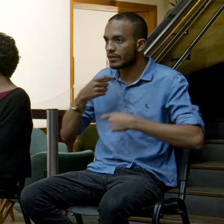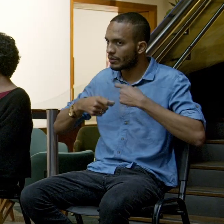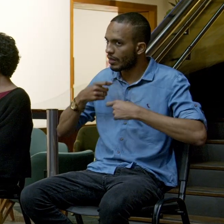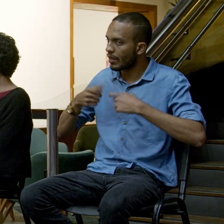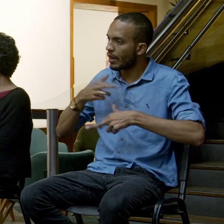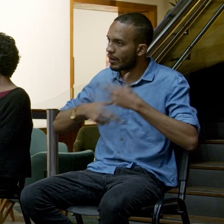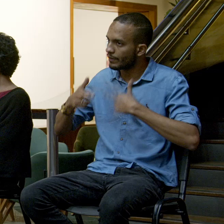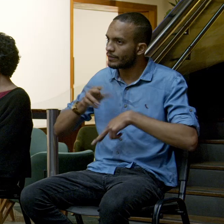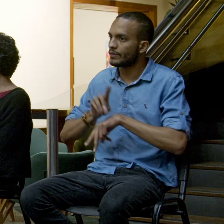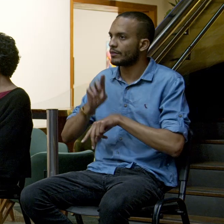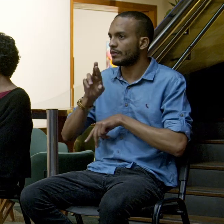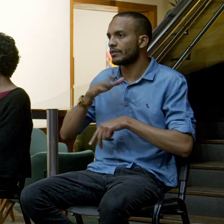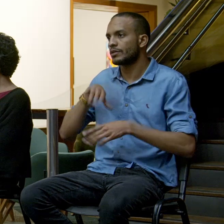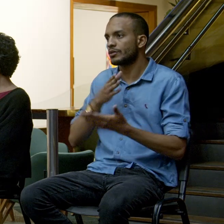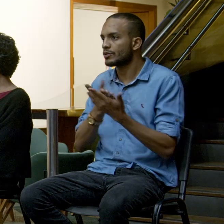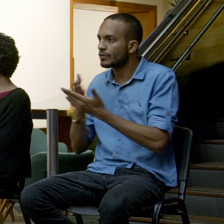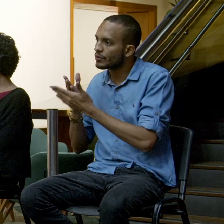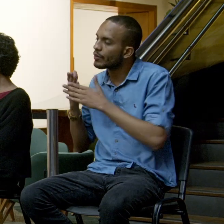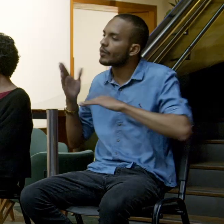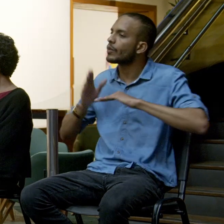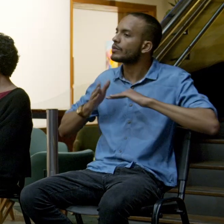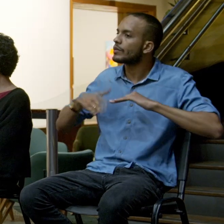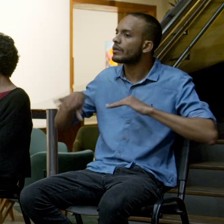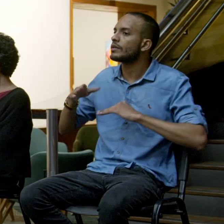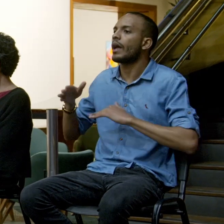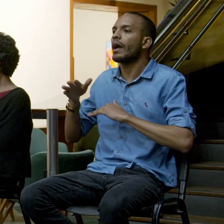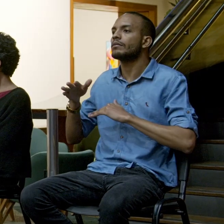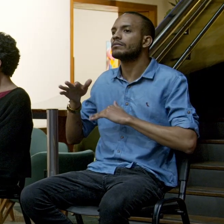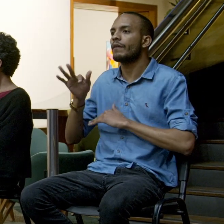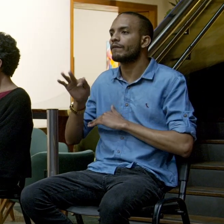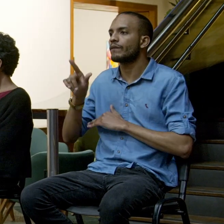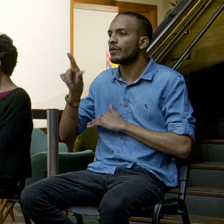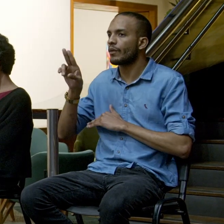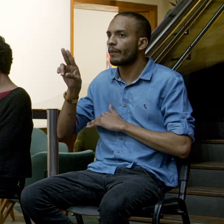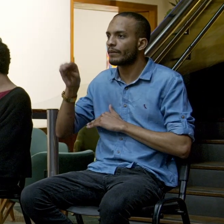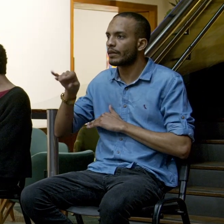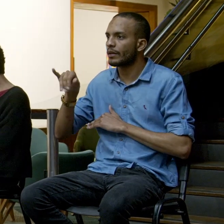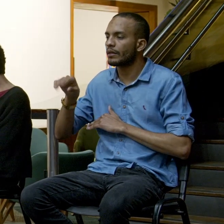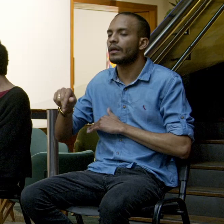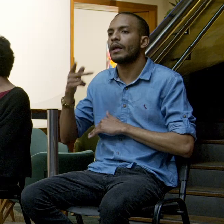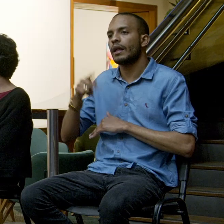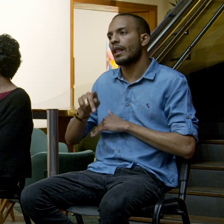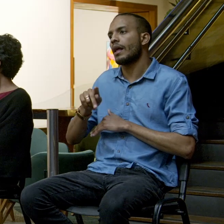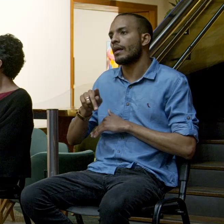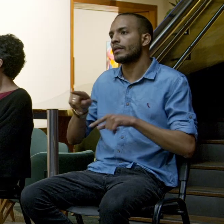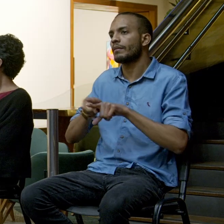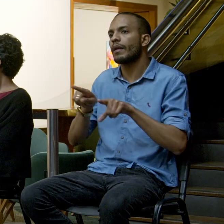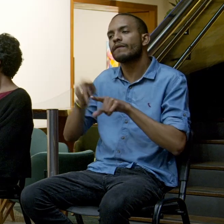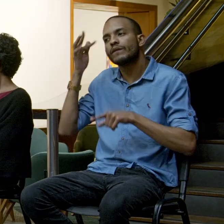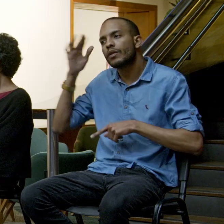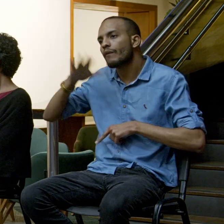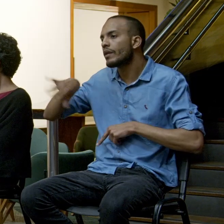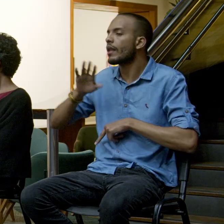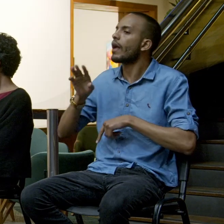relacionamentos, doutoranda em estudos contemporâneos das artes na Federal Fluminense, é bacharel em filosofia e mestre também em filosofia